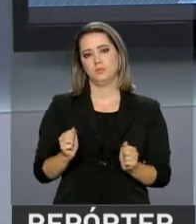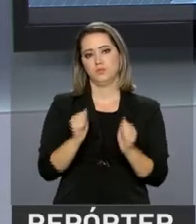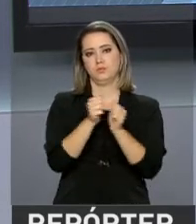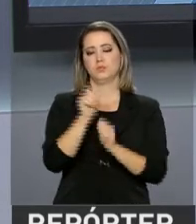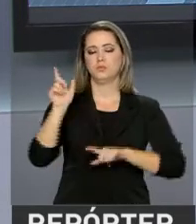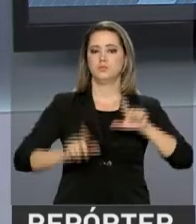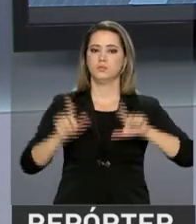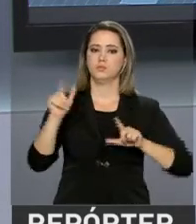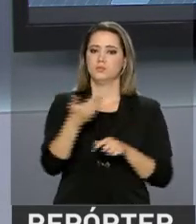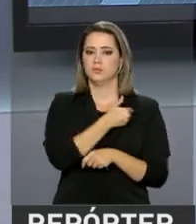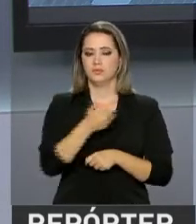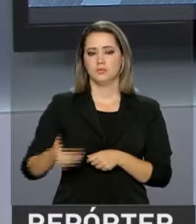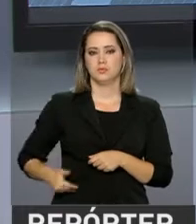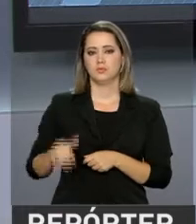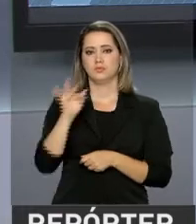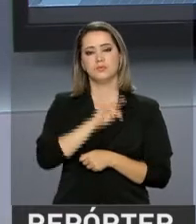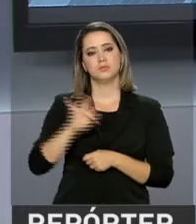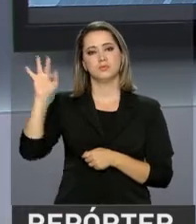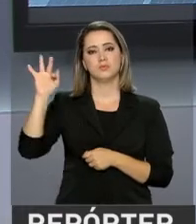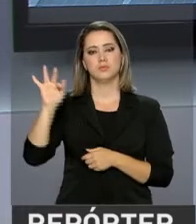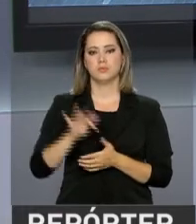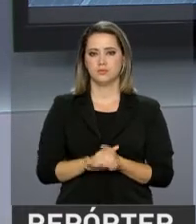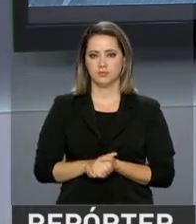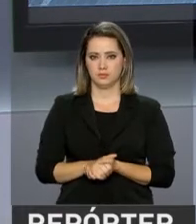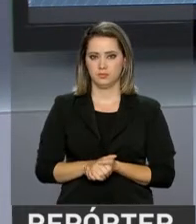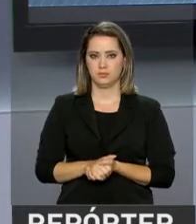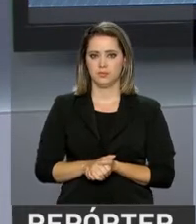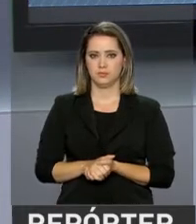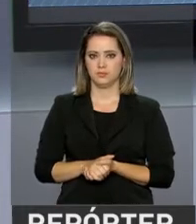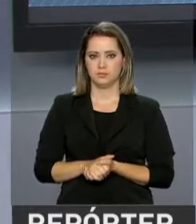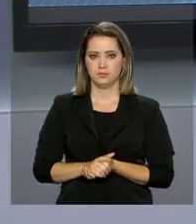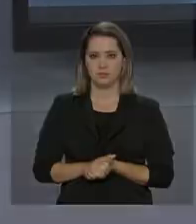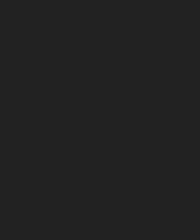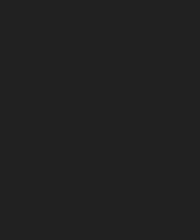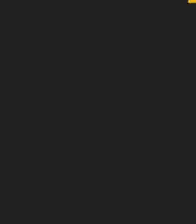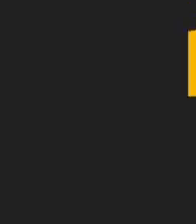ótima noite para você e continue com a gente aqui na NBR, a TV do Governo Federal.